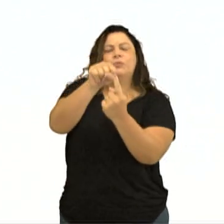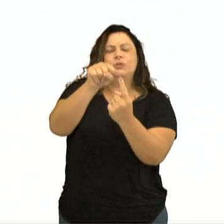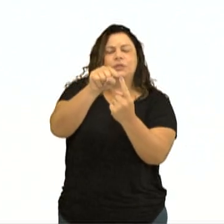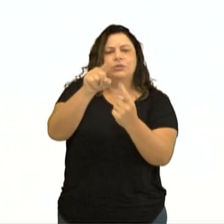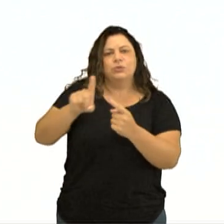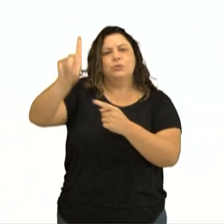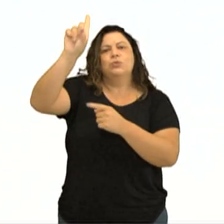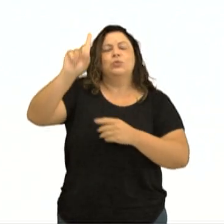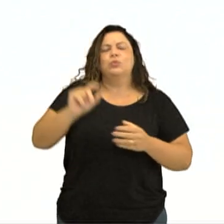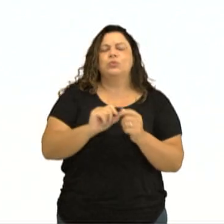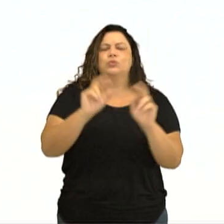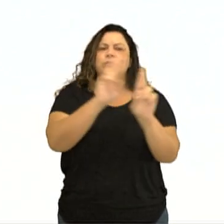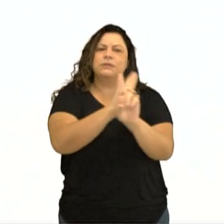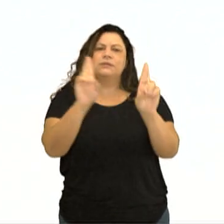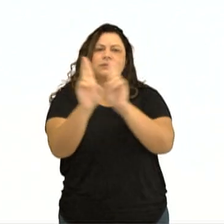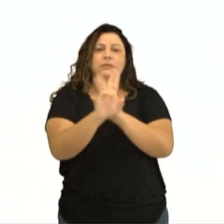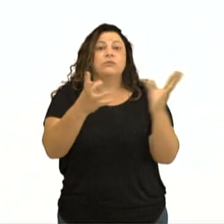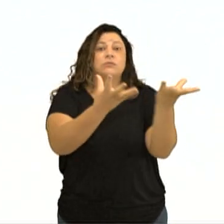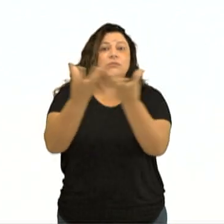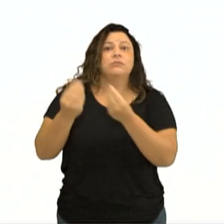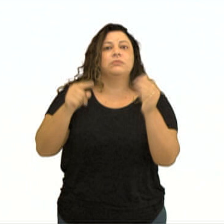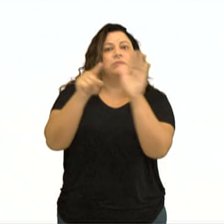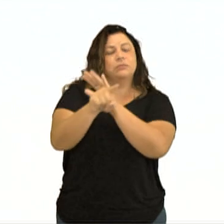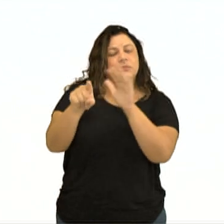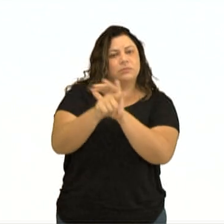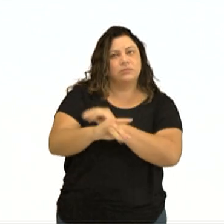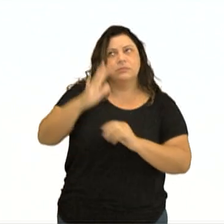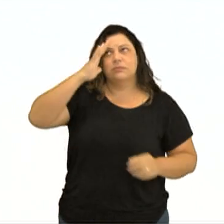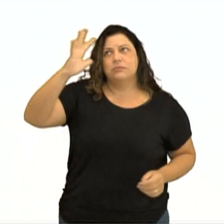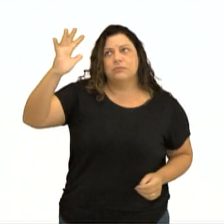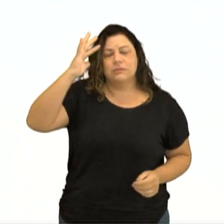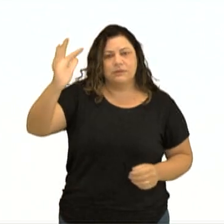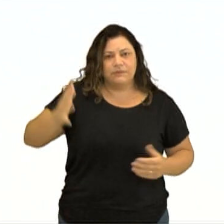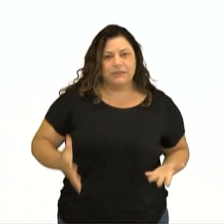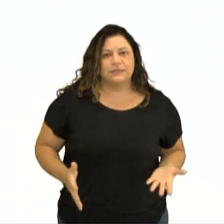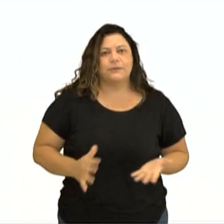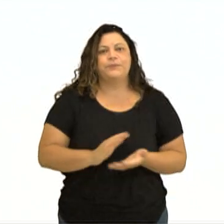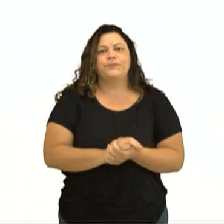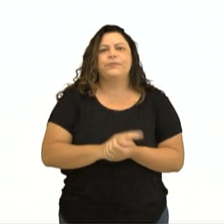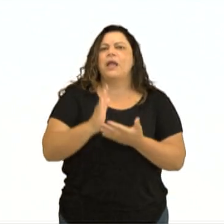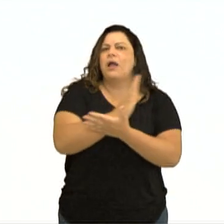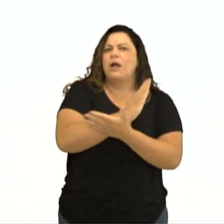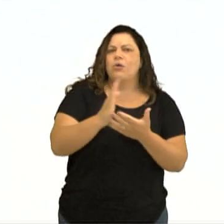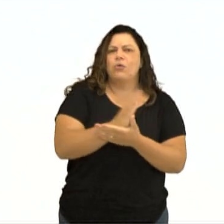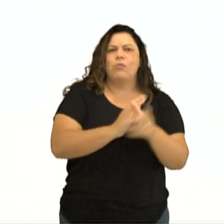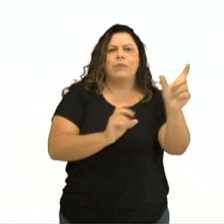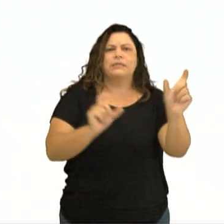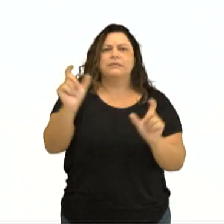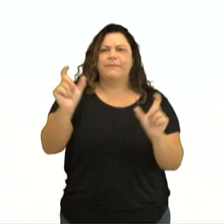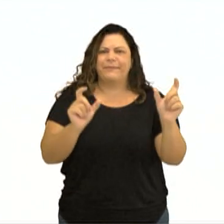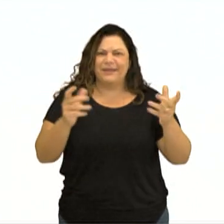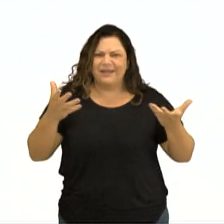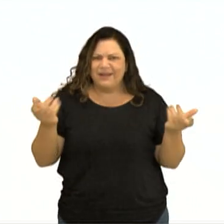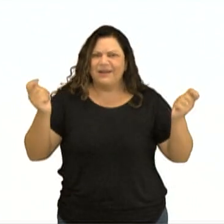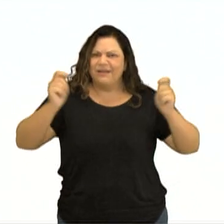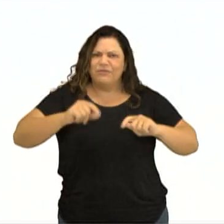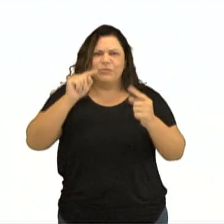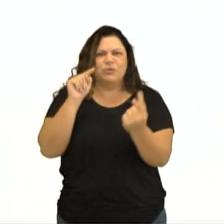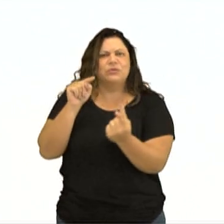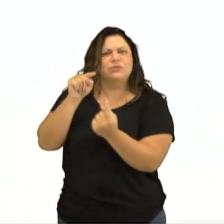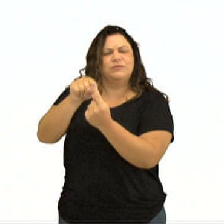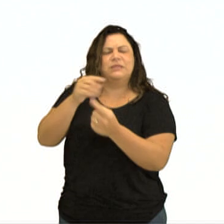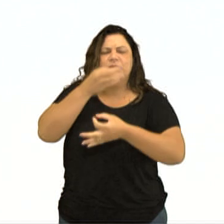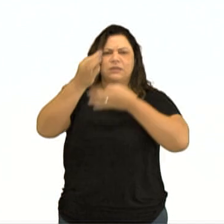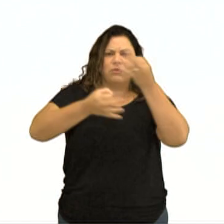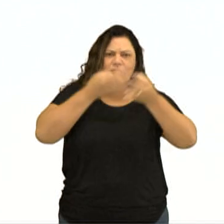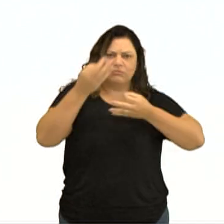se relaciona muito com essa pergunta, essa reflexão. Algumas palavras podem evidenciar um